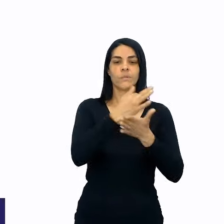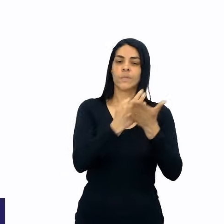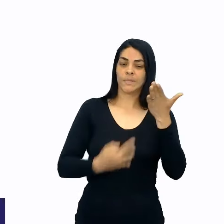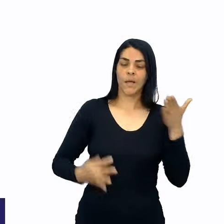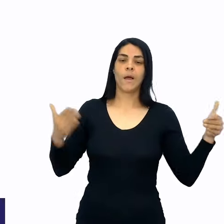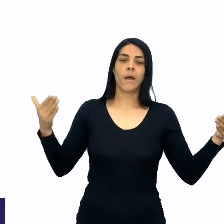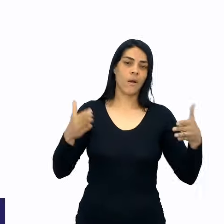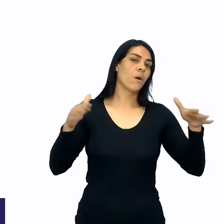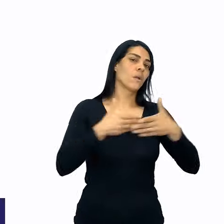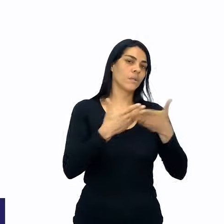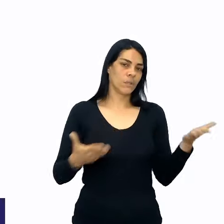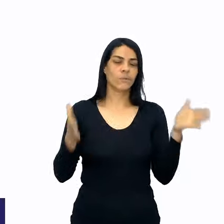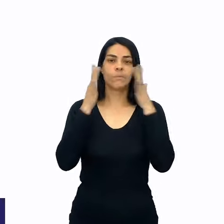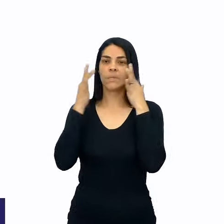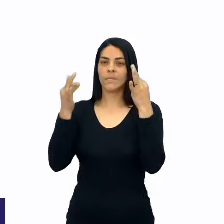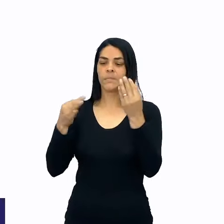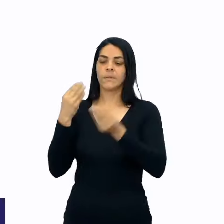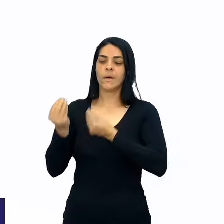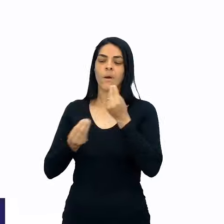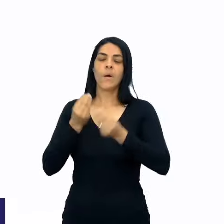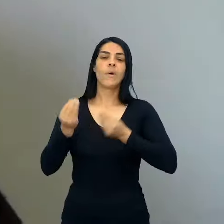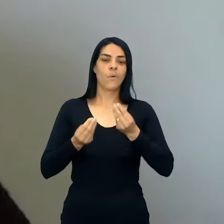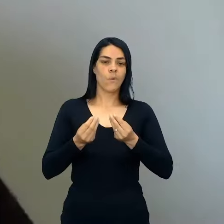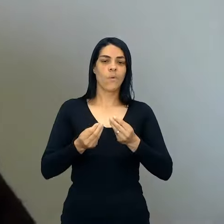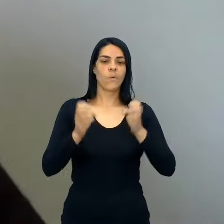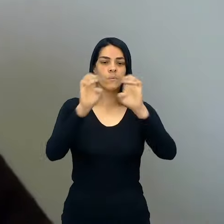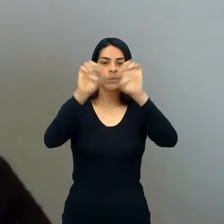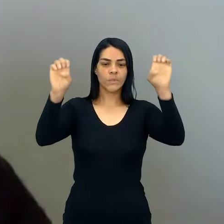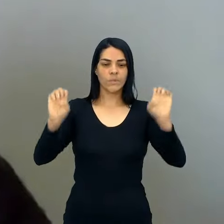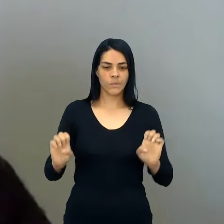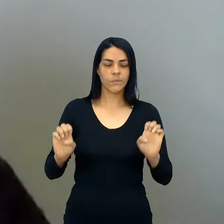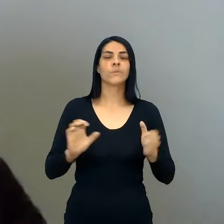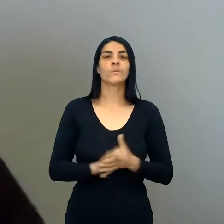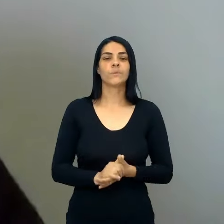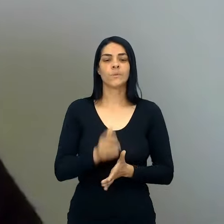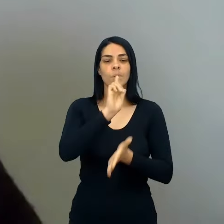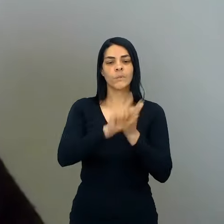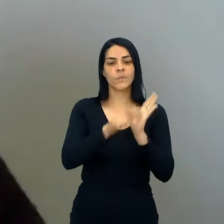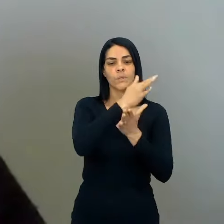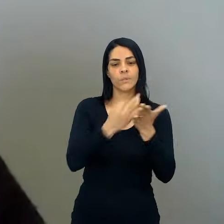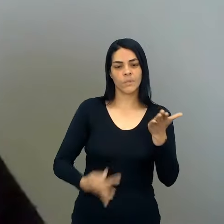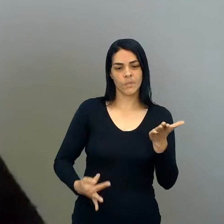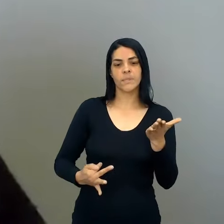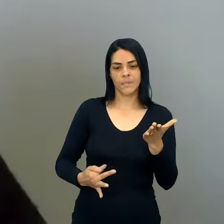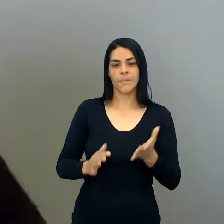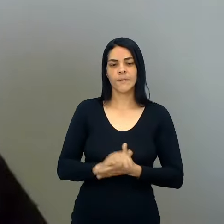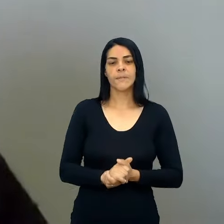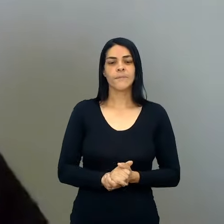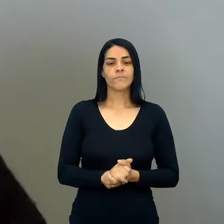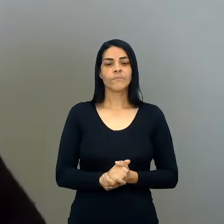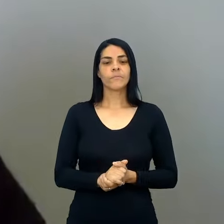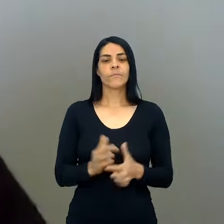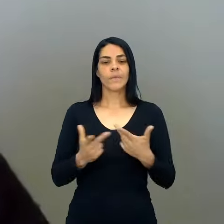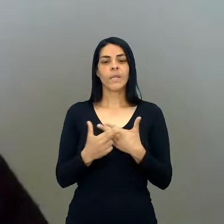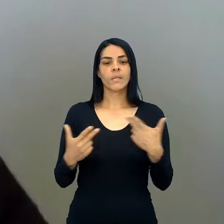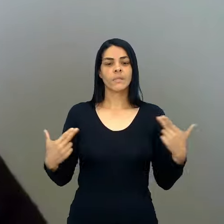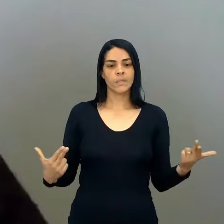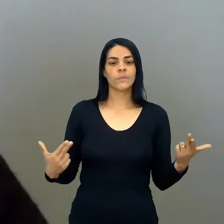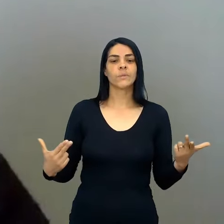vamos, então, verificar como é que se estruturam esses gêneros textuais, segundo algumas acepções teóricas que são